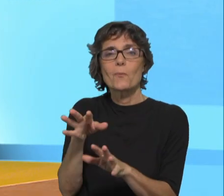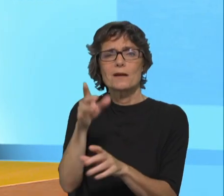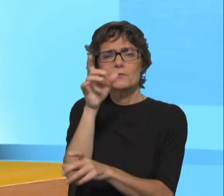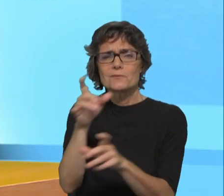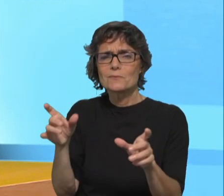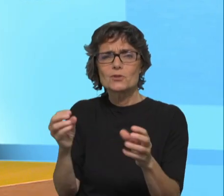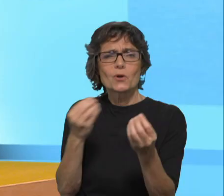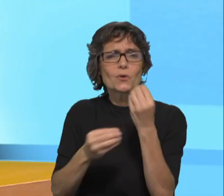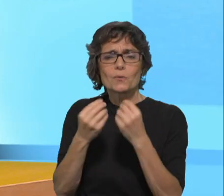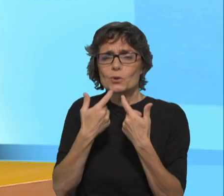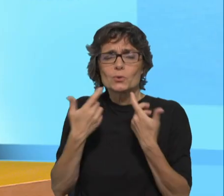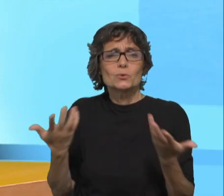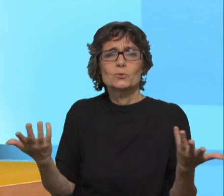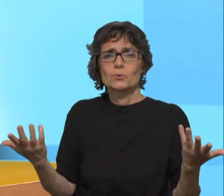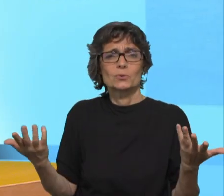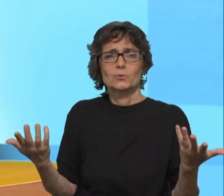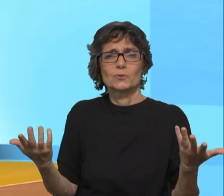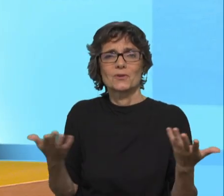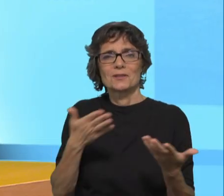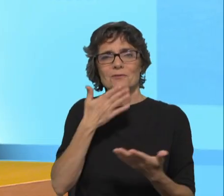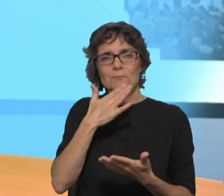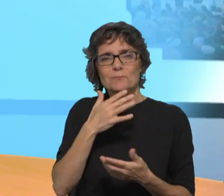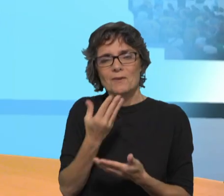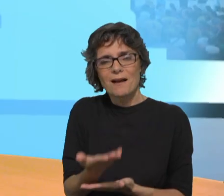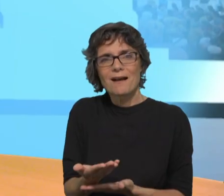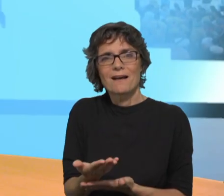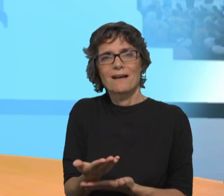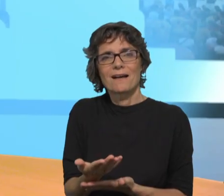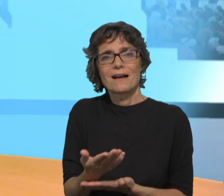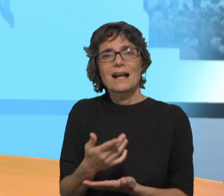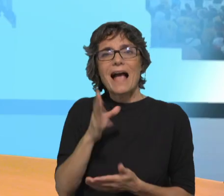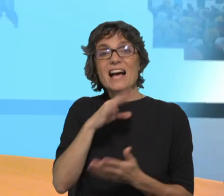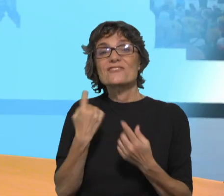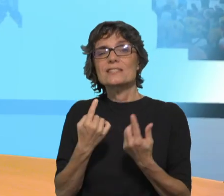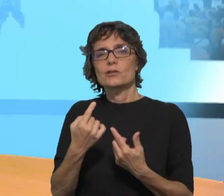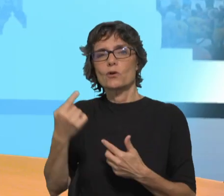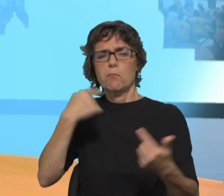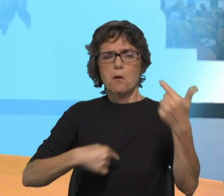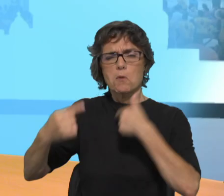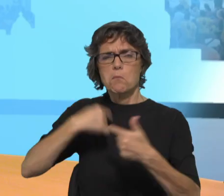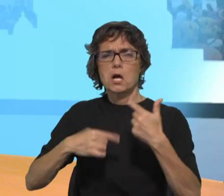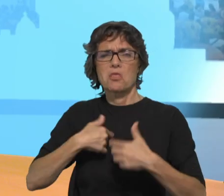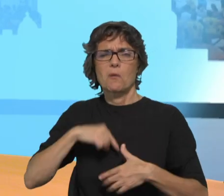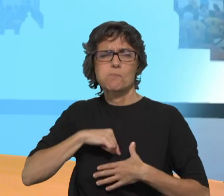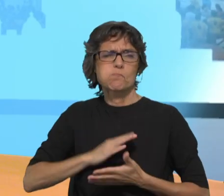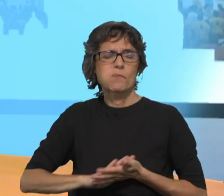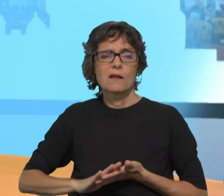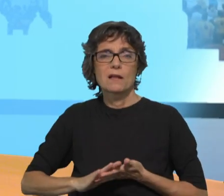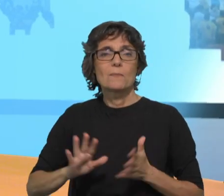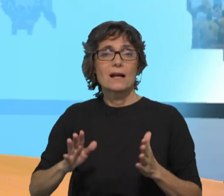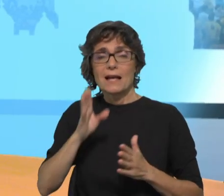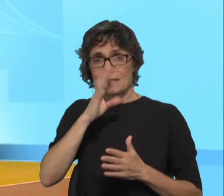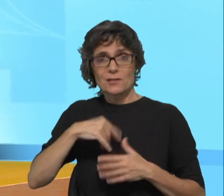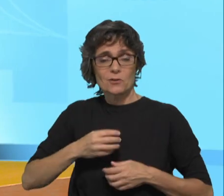pouco que nós sejamos, por pouco que nos façam sentir que nós significamos, quando nós colocamos o